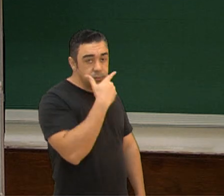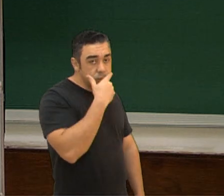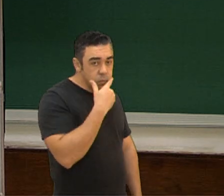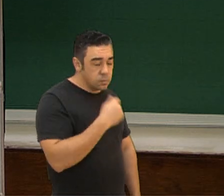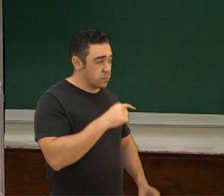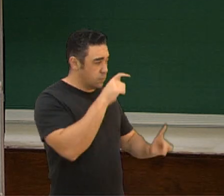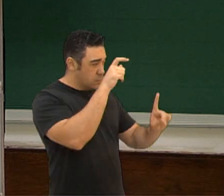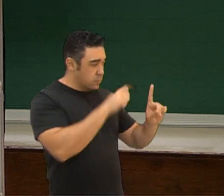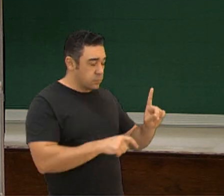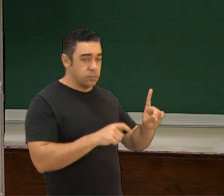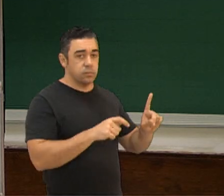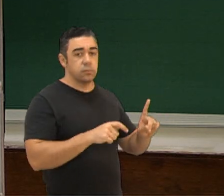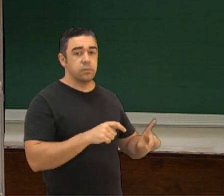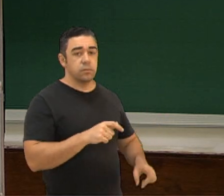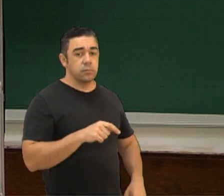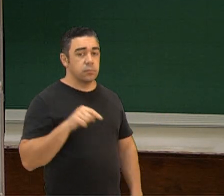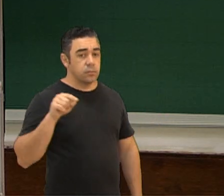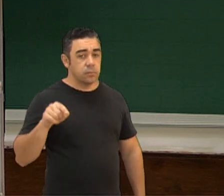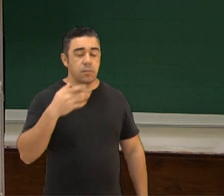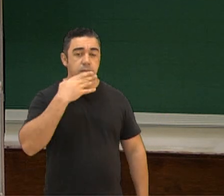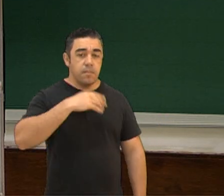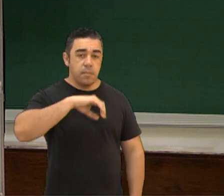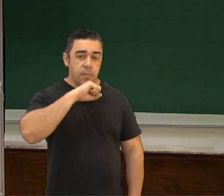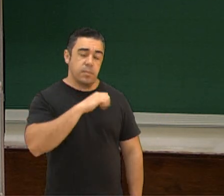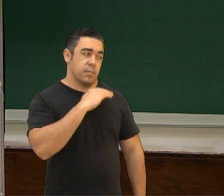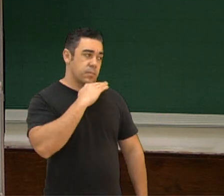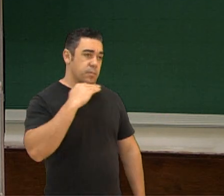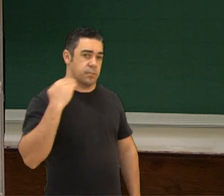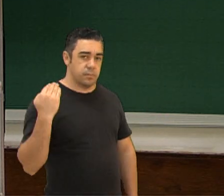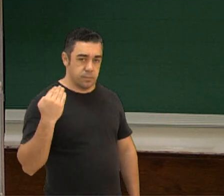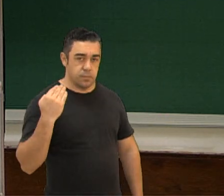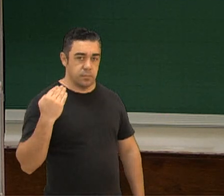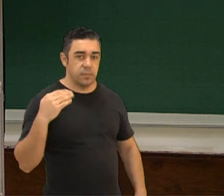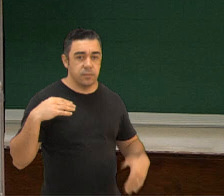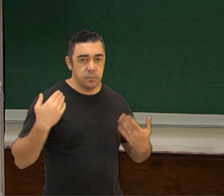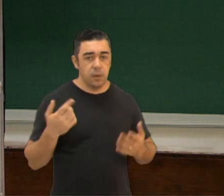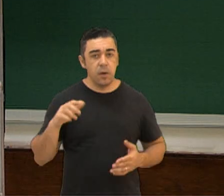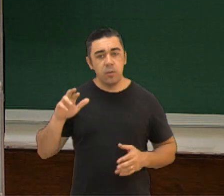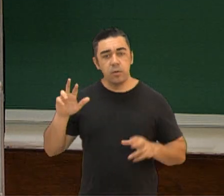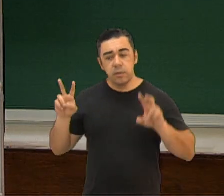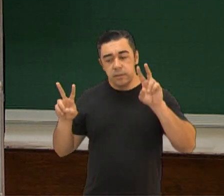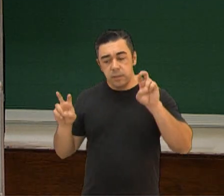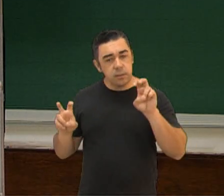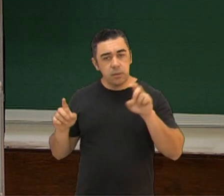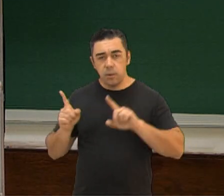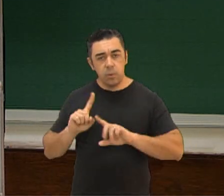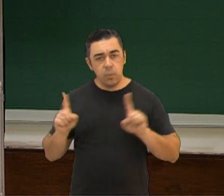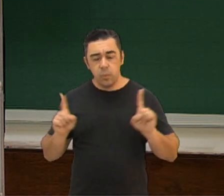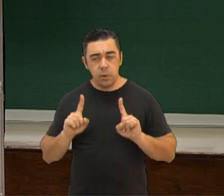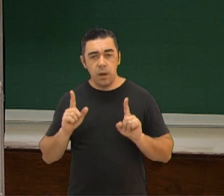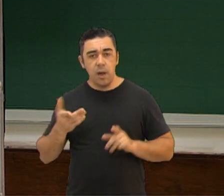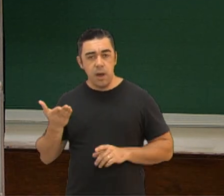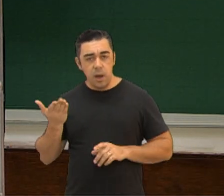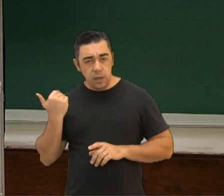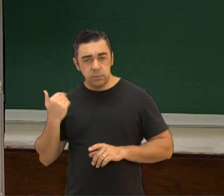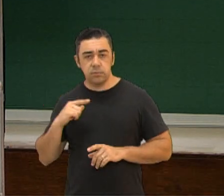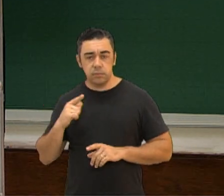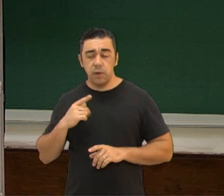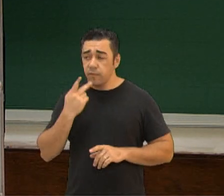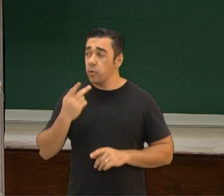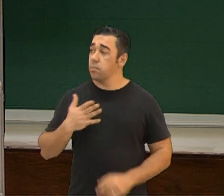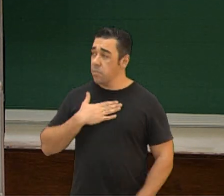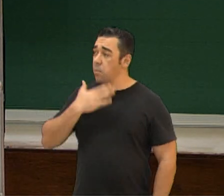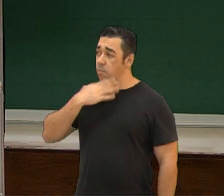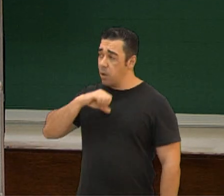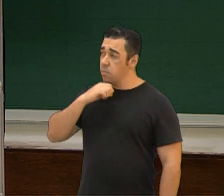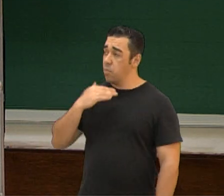né? Agora é diferente de você trazer a citação do personagem, né? Então, acima a gente tinha o discurso direto, lá grafado na cor